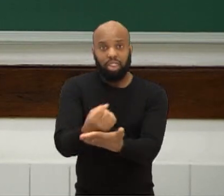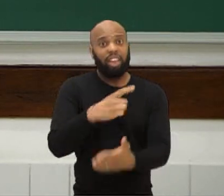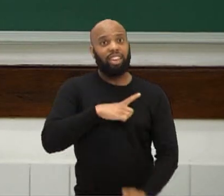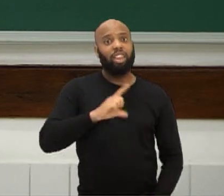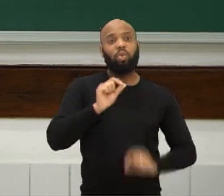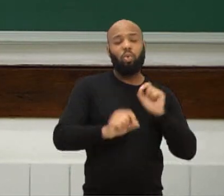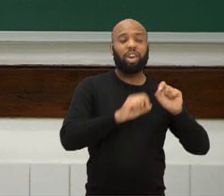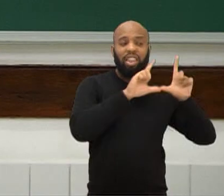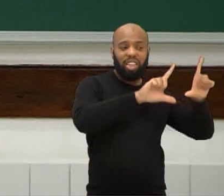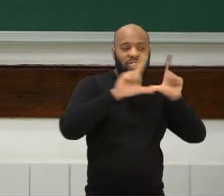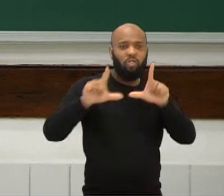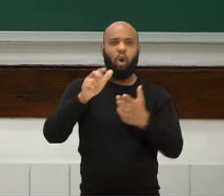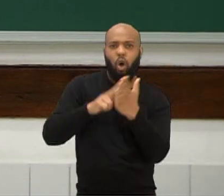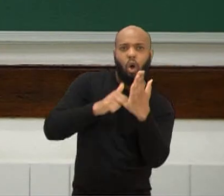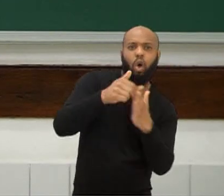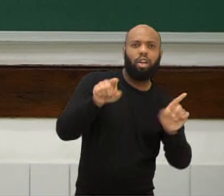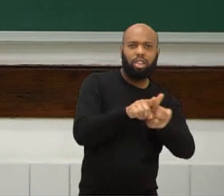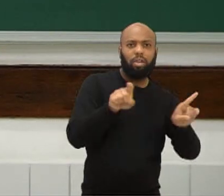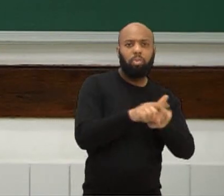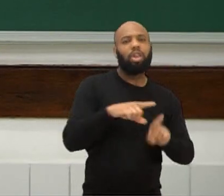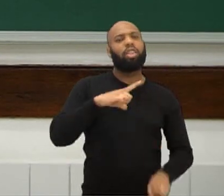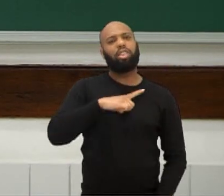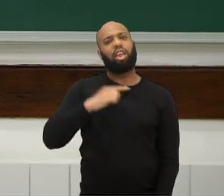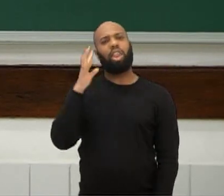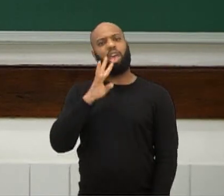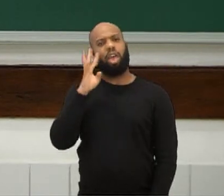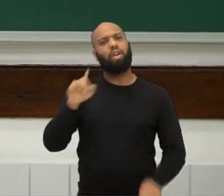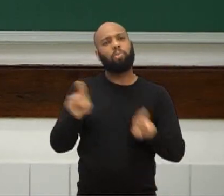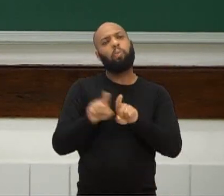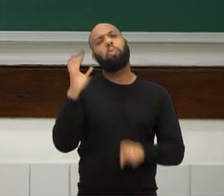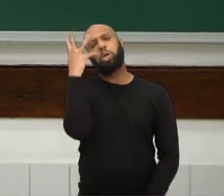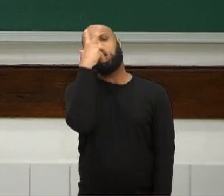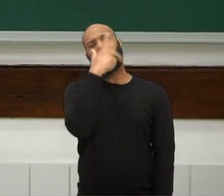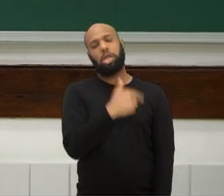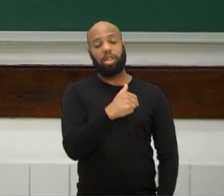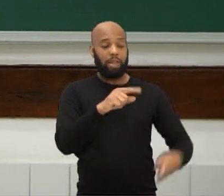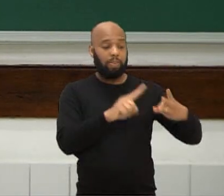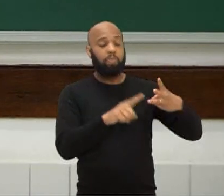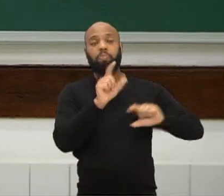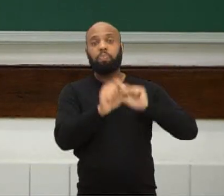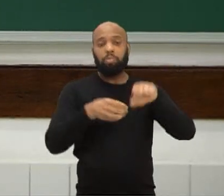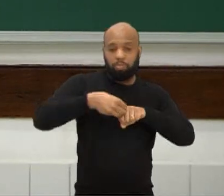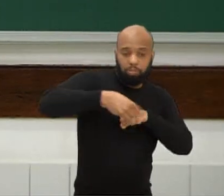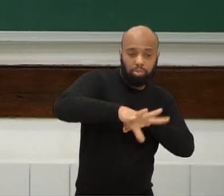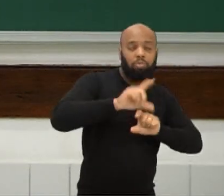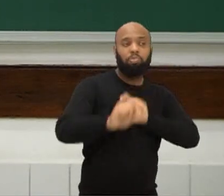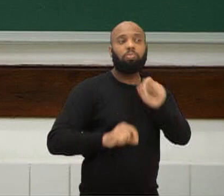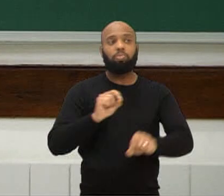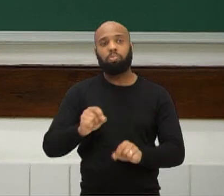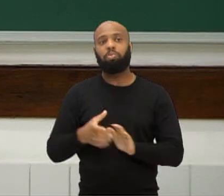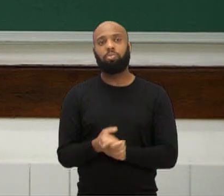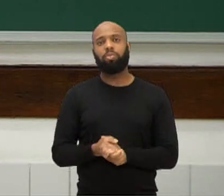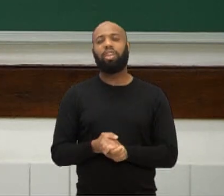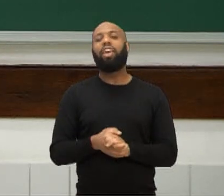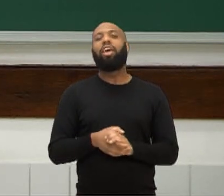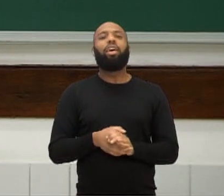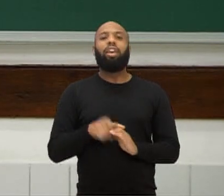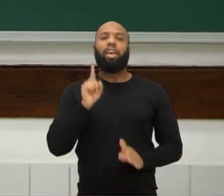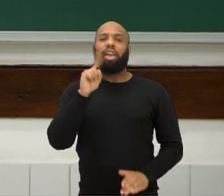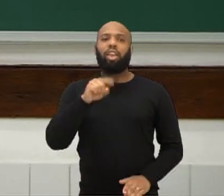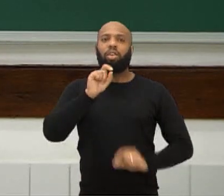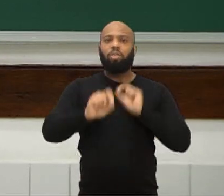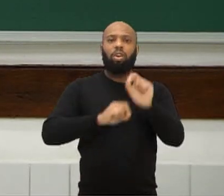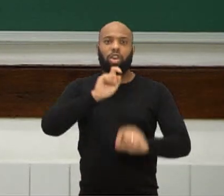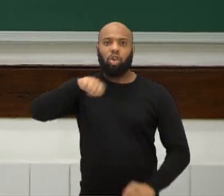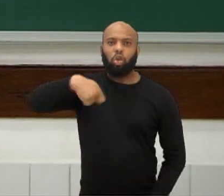tem ilustrações e é uma biografia muito legal e muito linda. E a terceira coisa que eu vou indicar a vocês é o